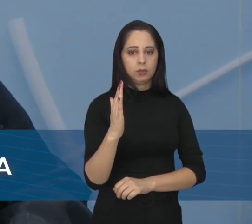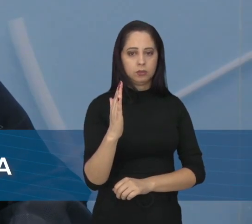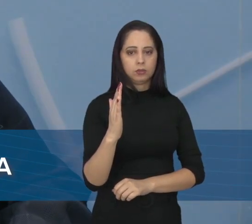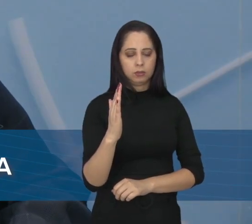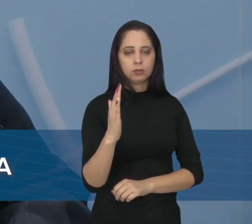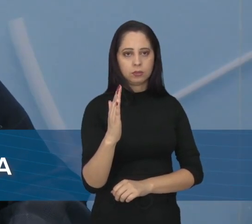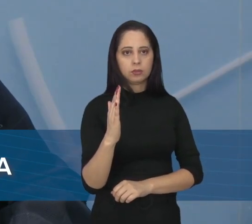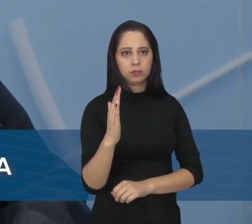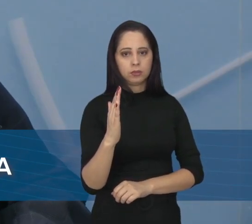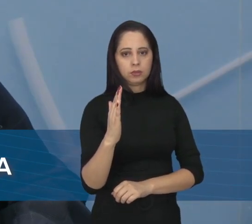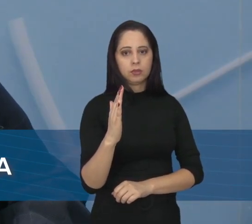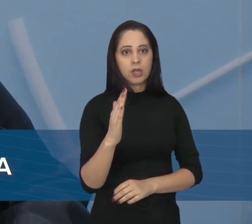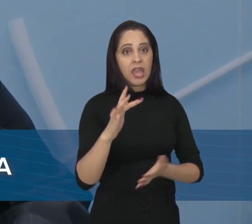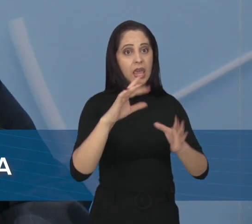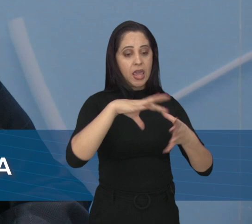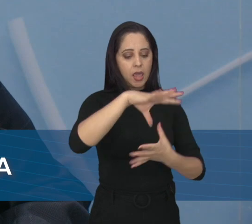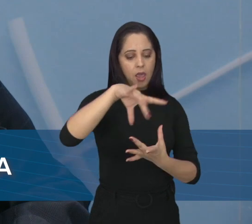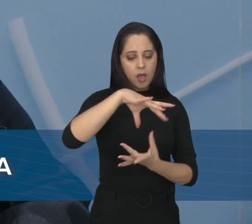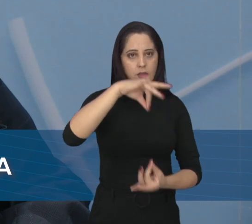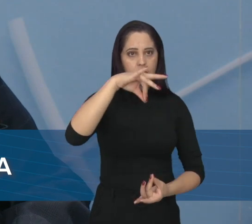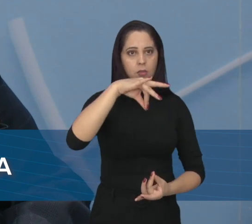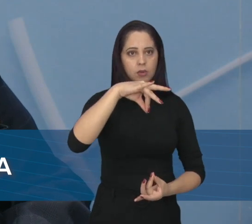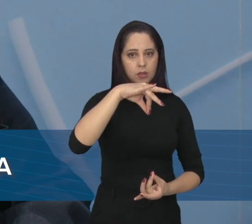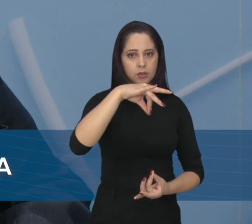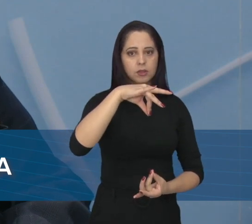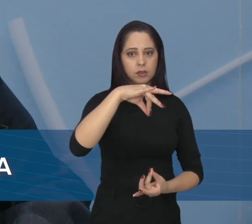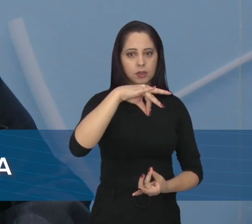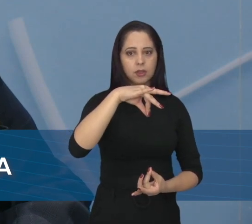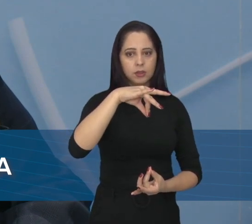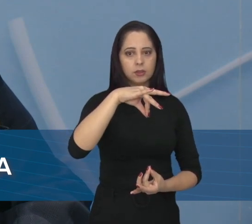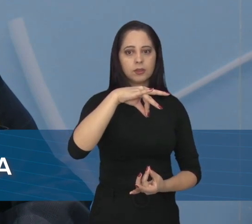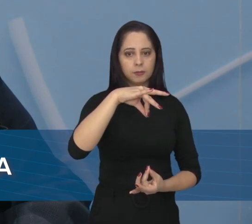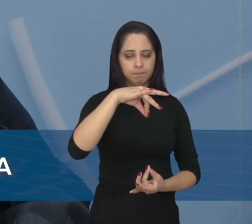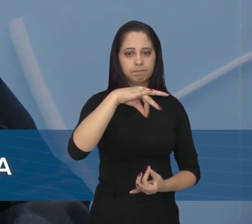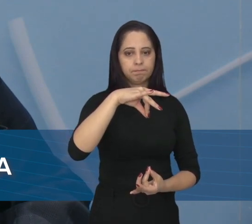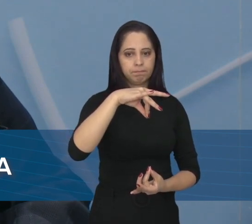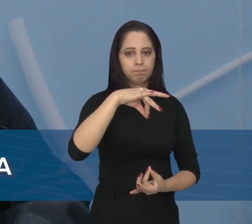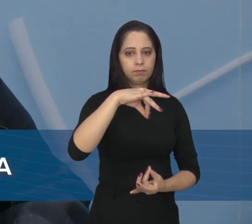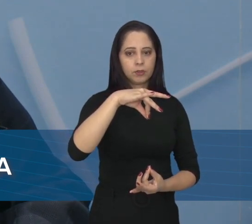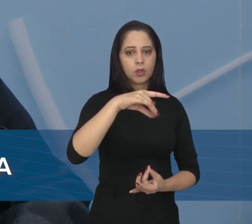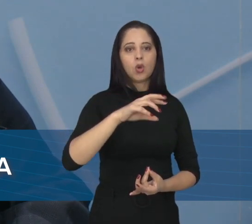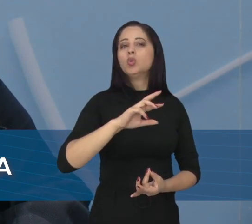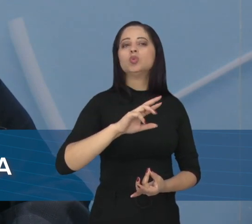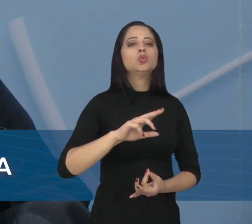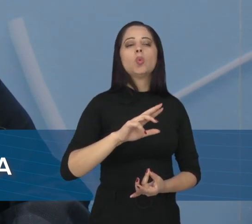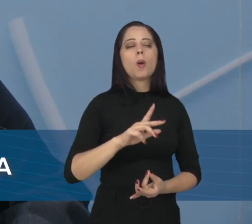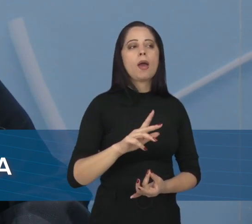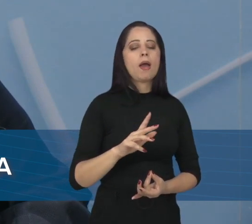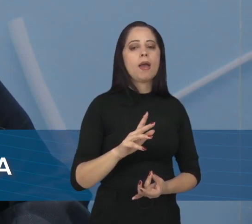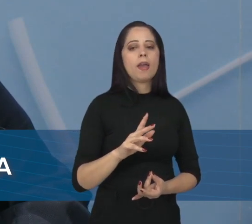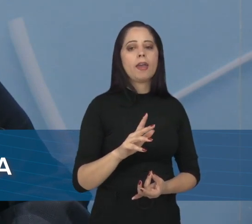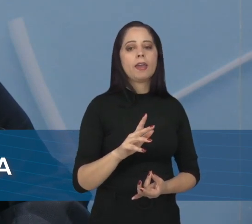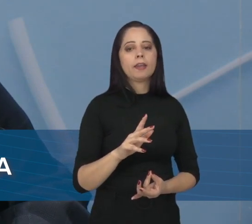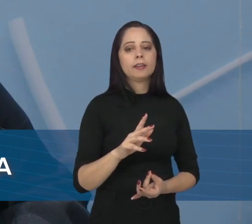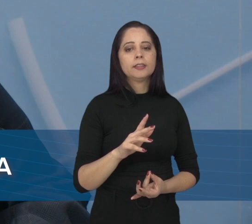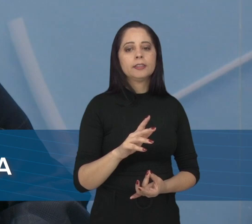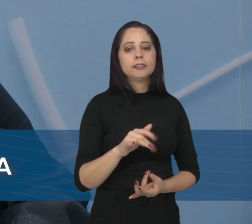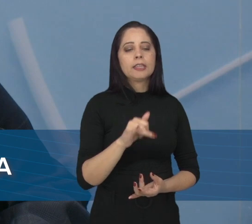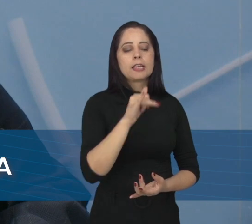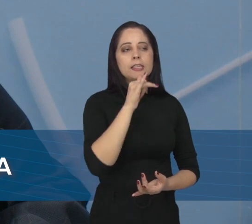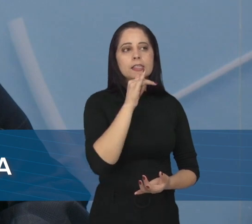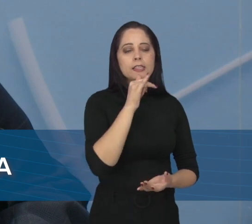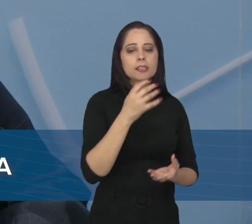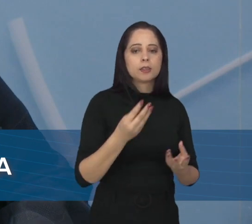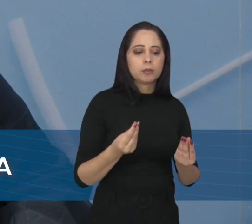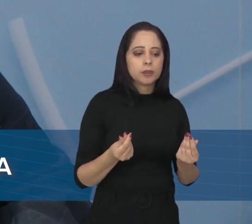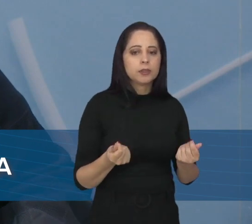ou as democracias laicas, não é um ambiente onde não seja um